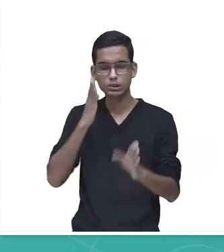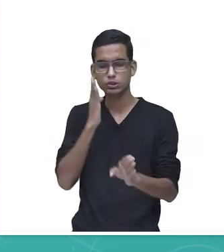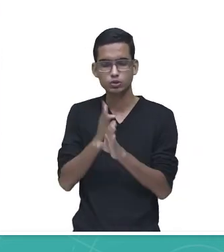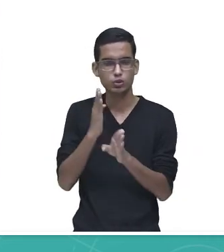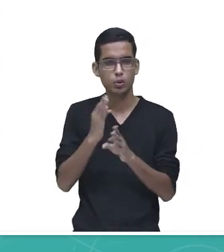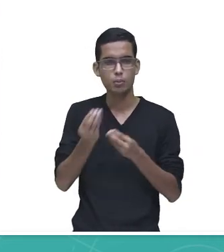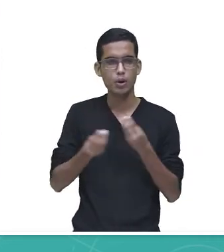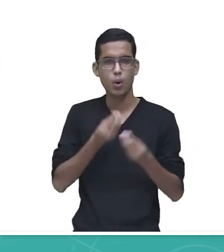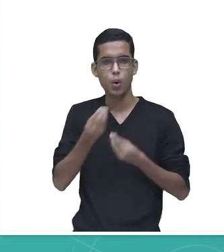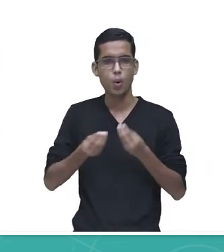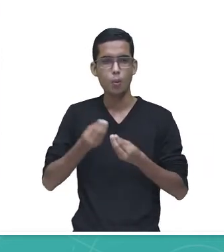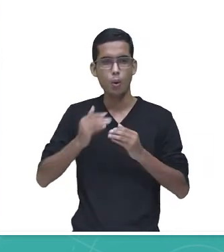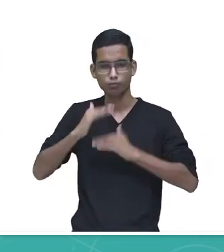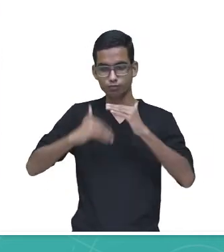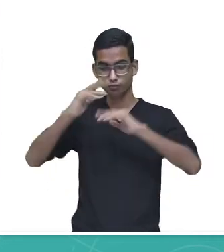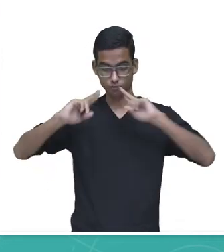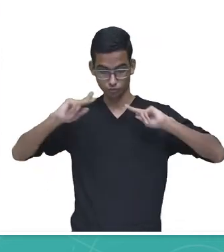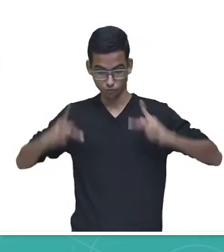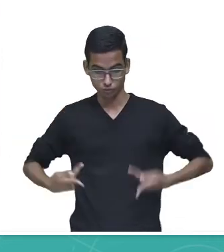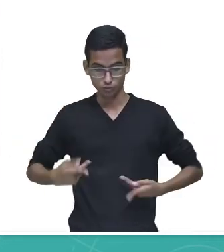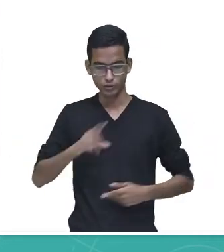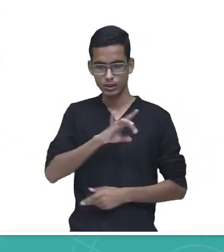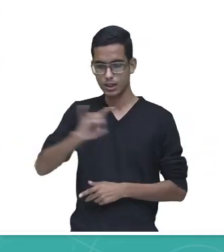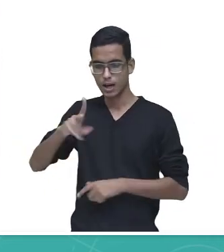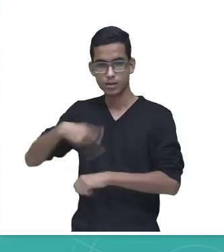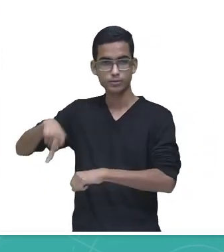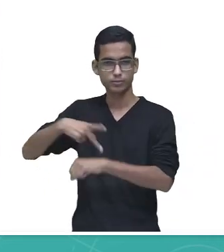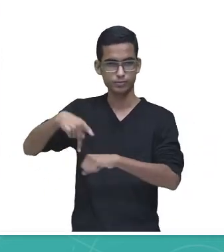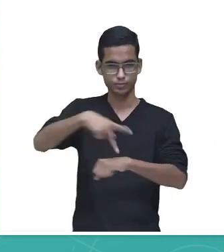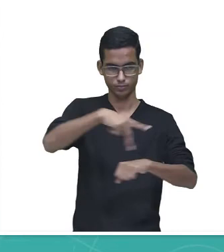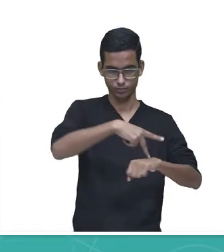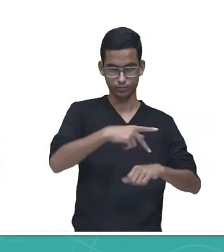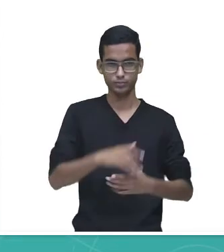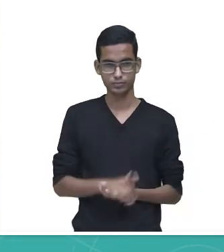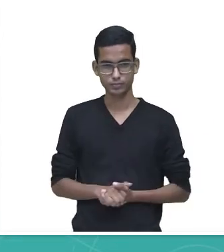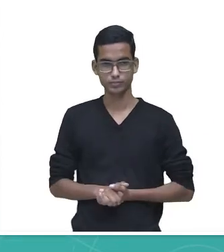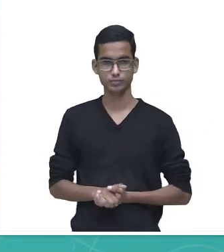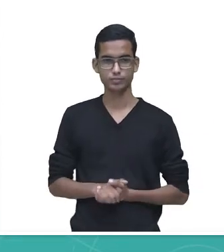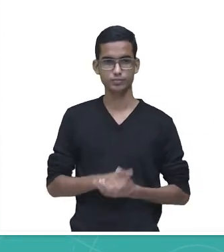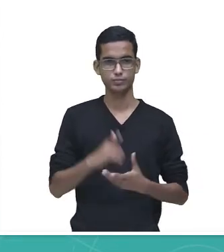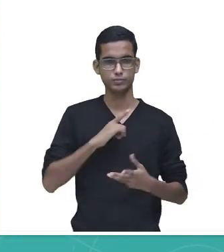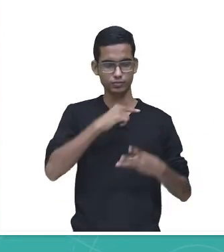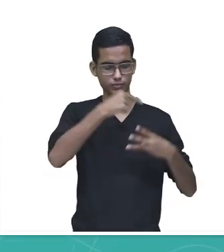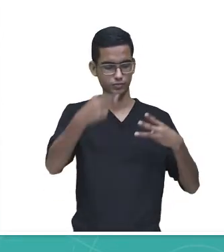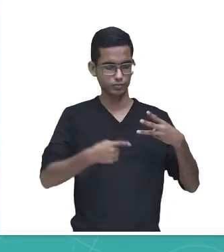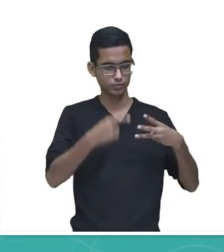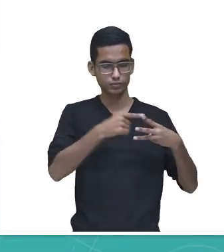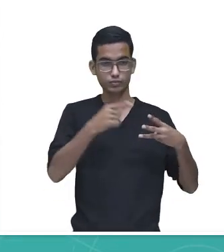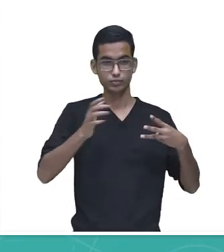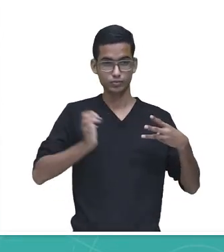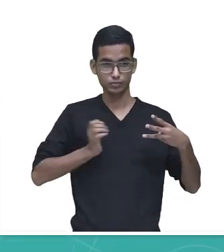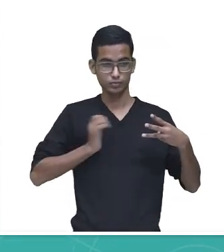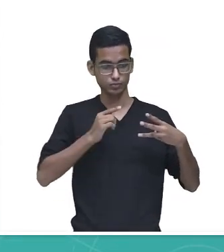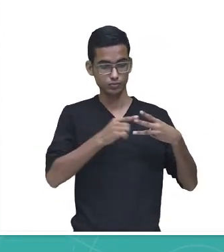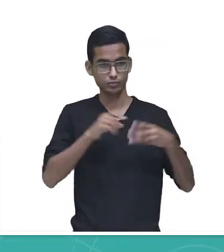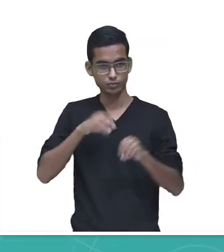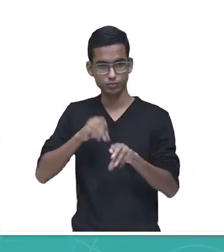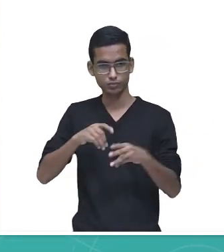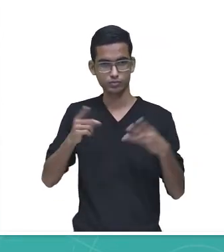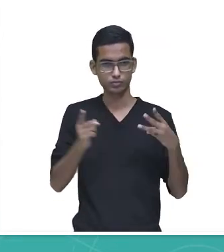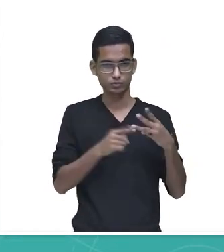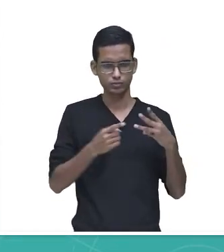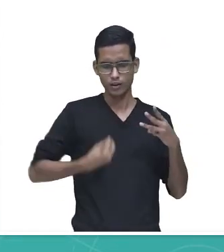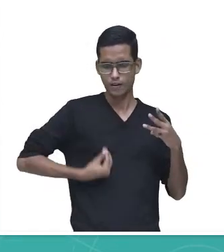país. É a medida comparativa que engloba três dimensões: riqueza, educação